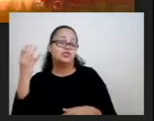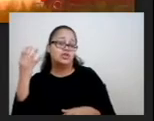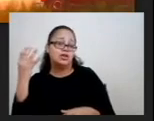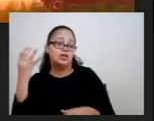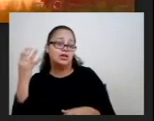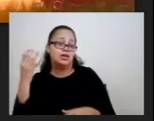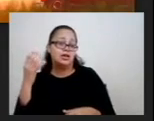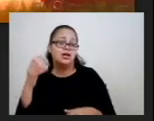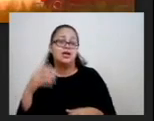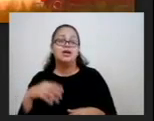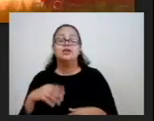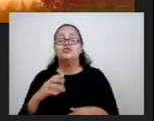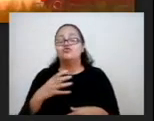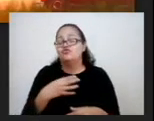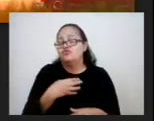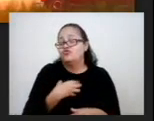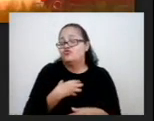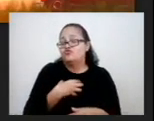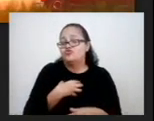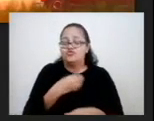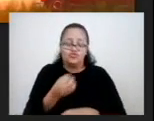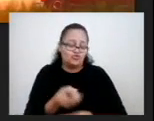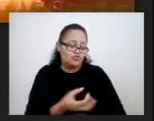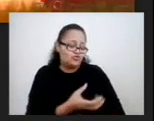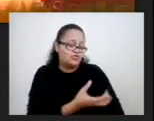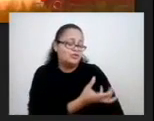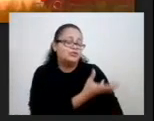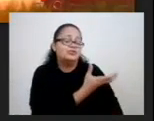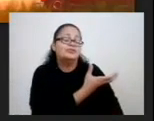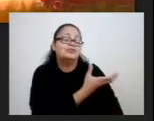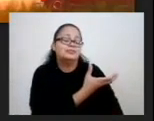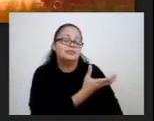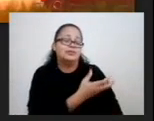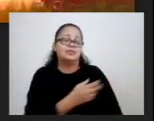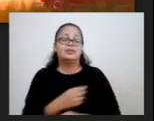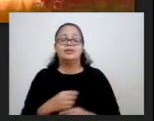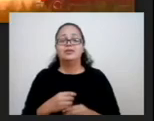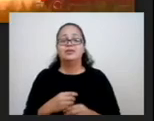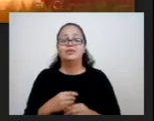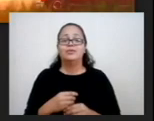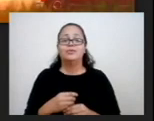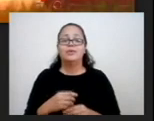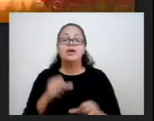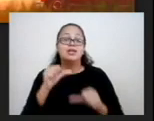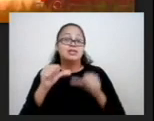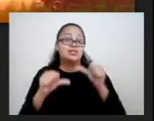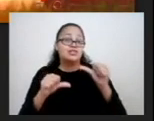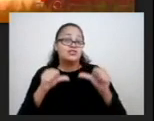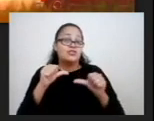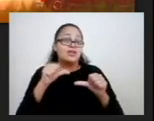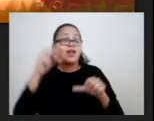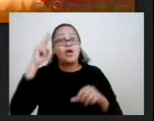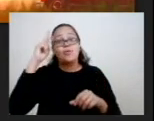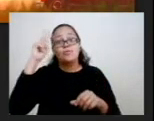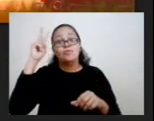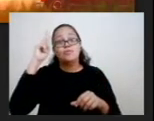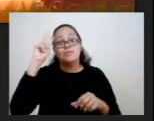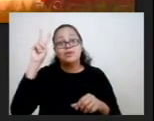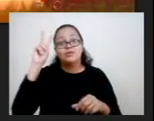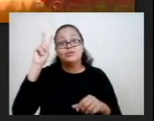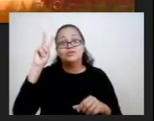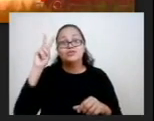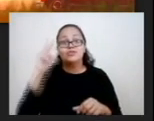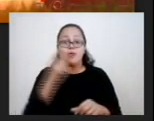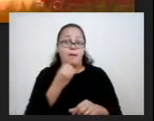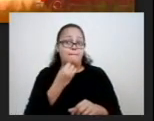for contando e colocar sentimento ali, né, e colocar emoção, isso vai se tornar uma história, ela vai ser uma história muito